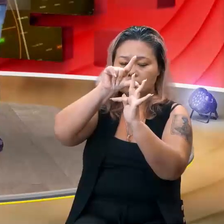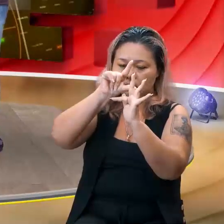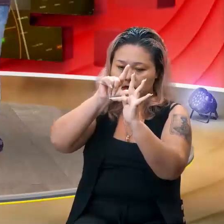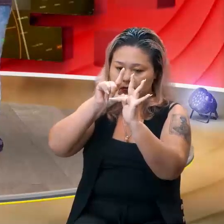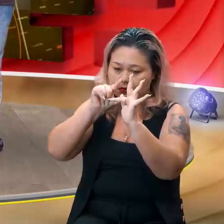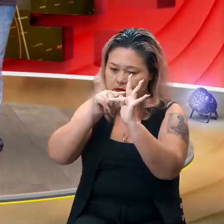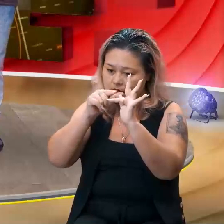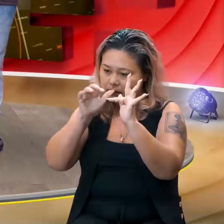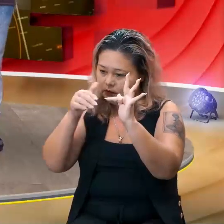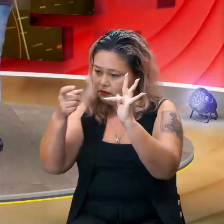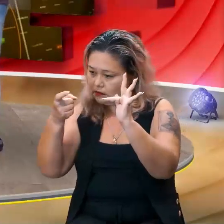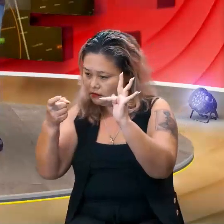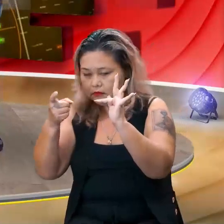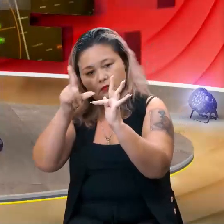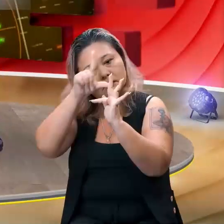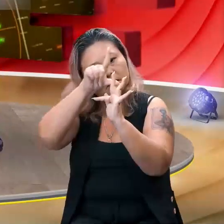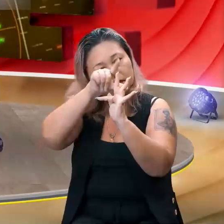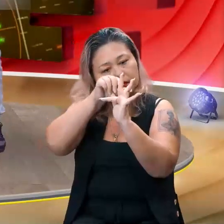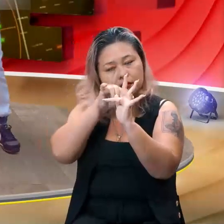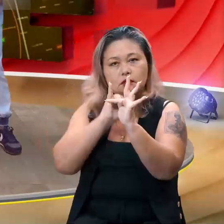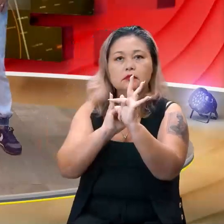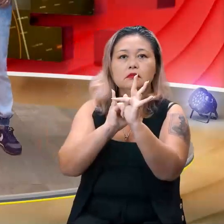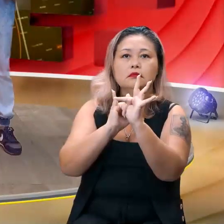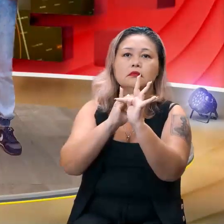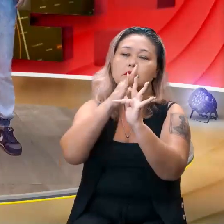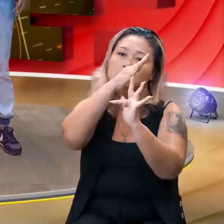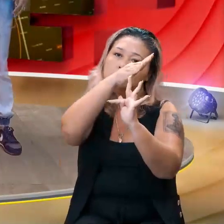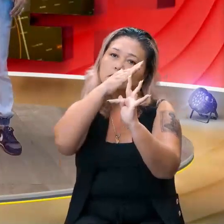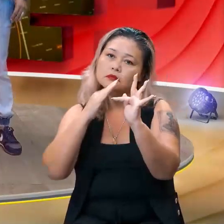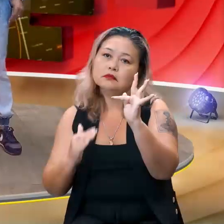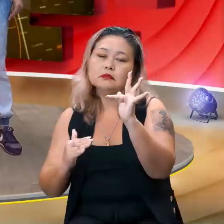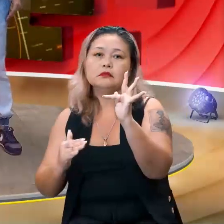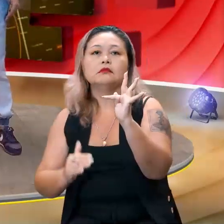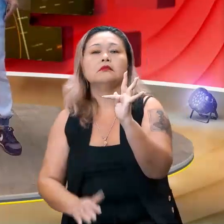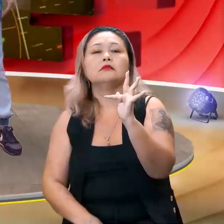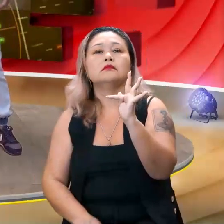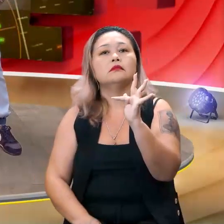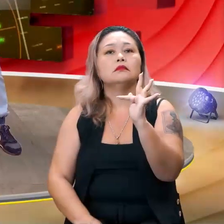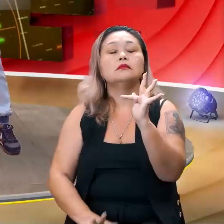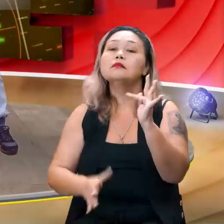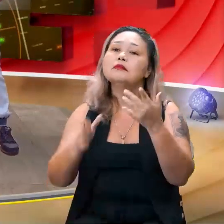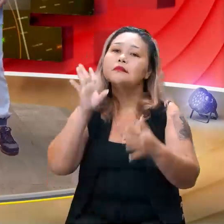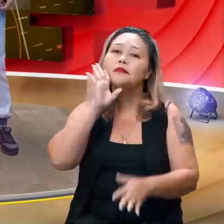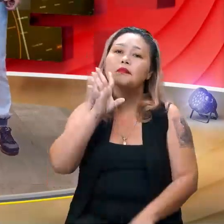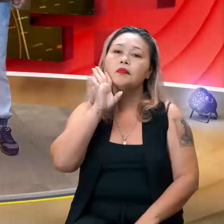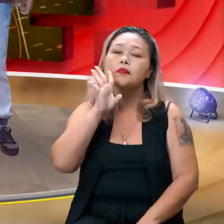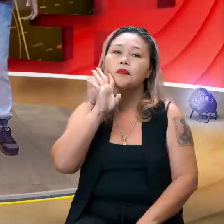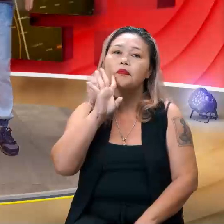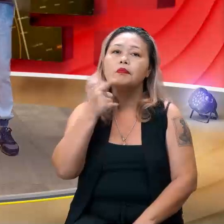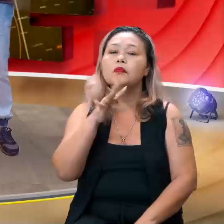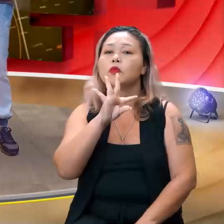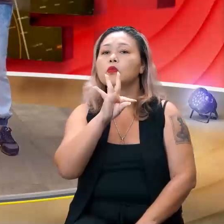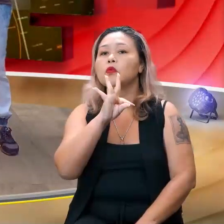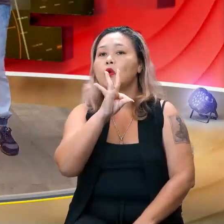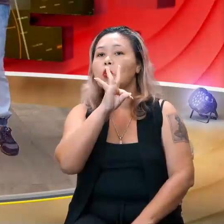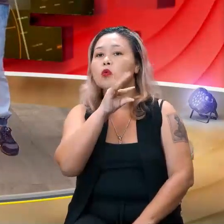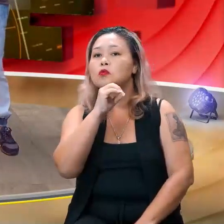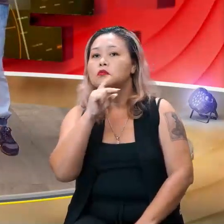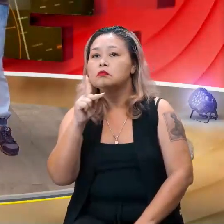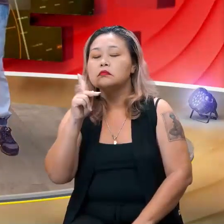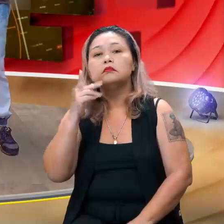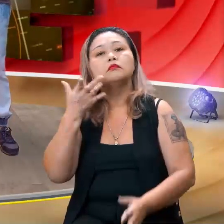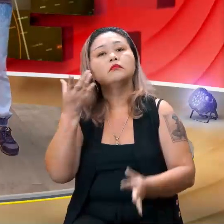o x, diminui o y. Por isso que ela é decrescente. Legal, né? Top! Vocês viram que a construção gráfica agora tem